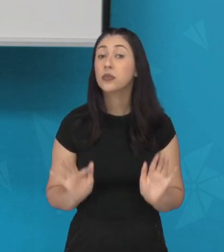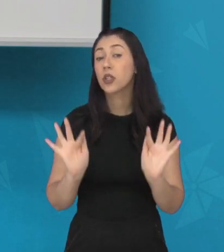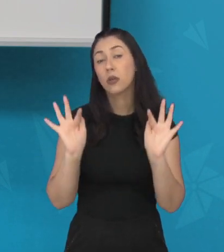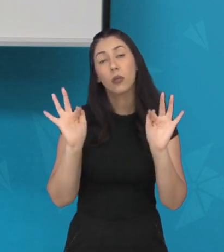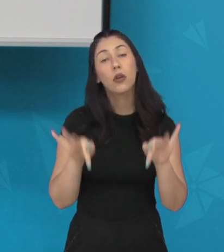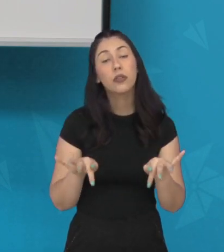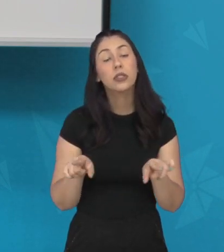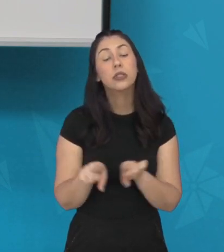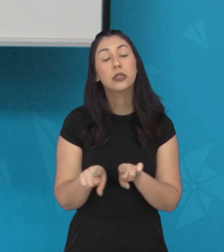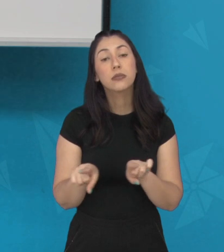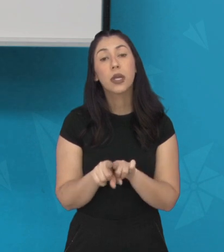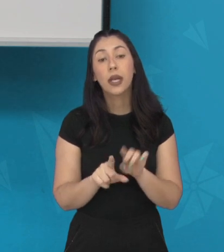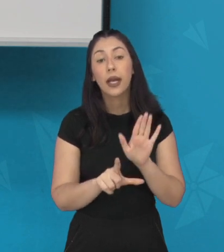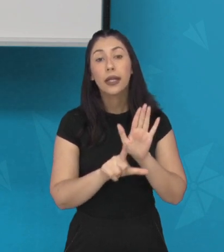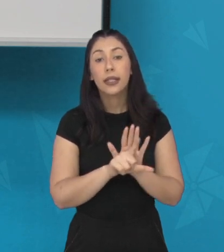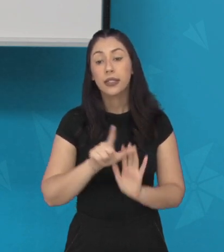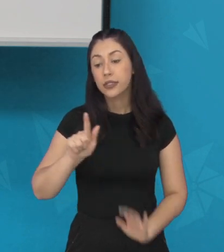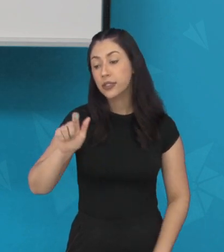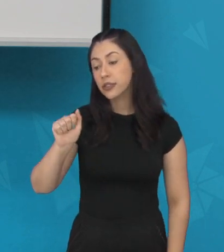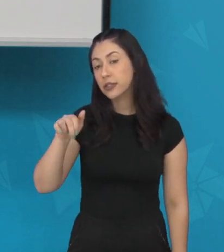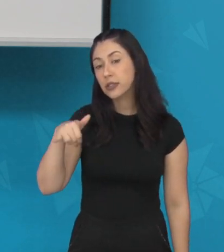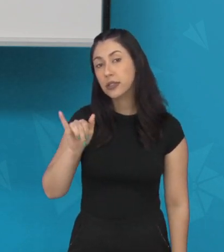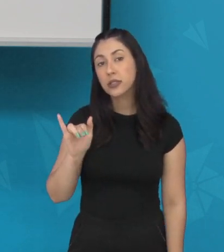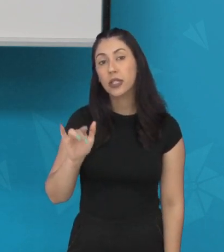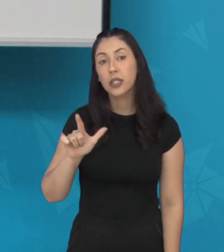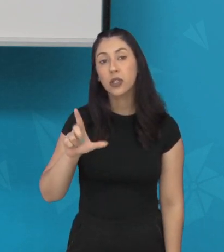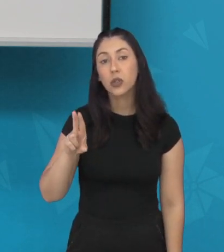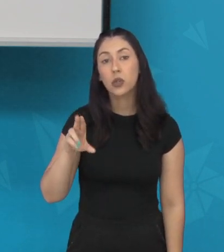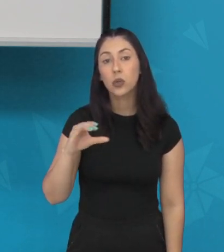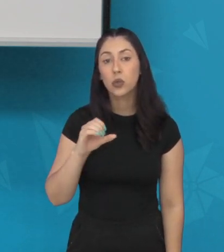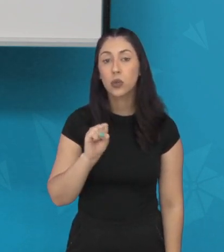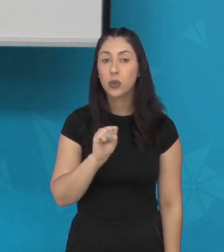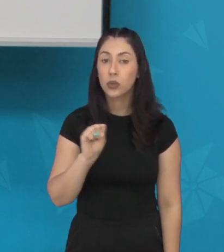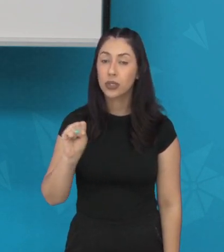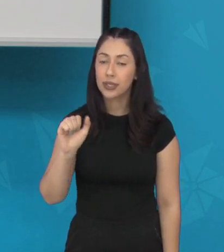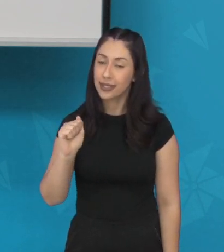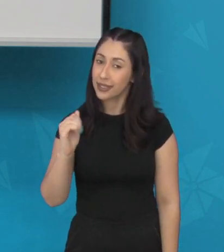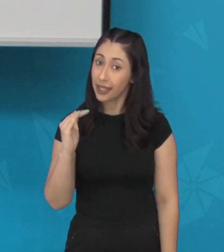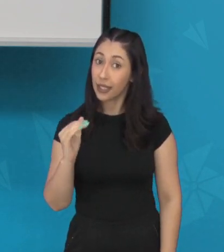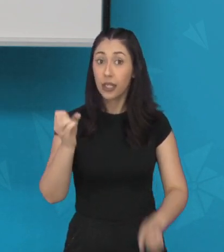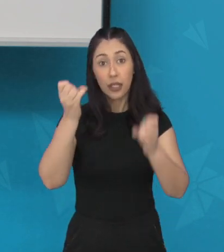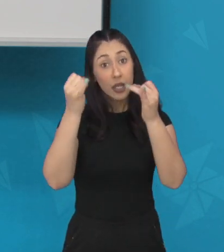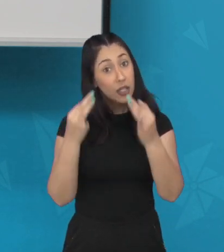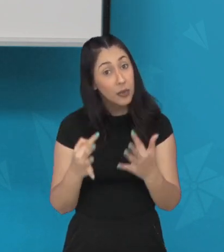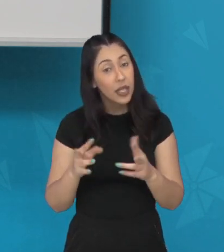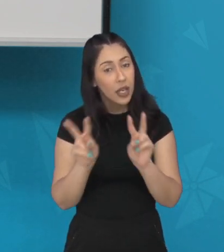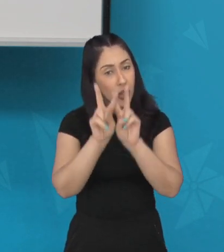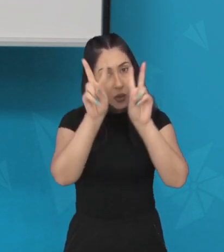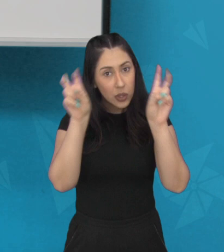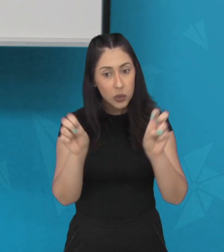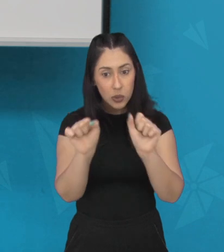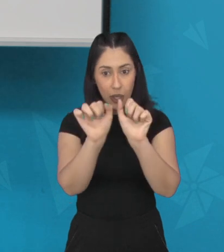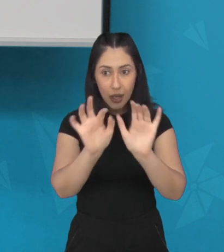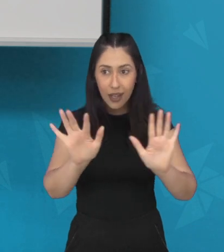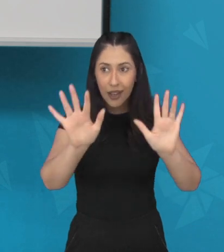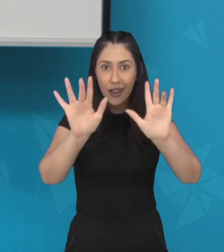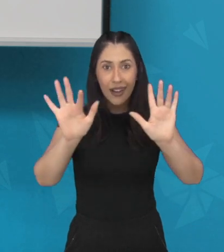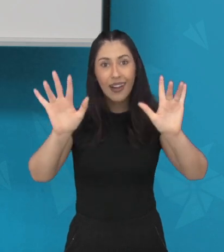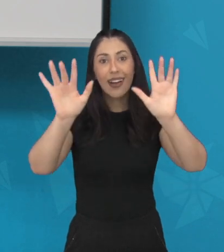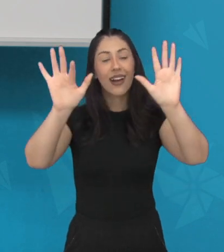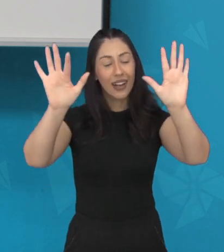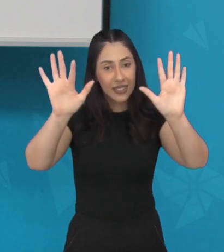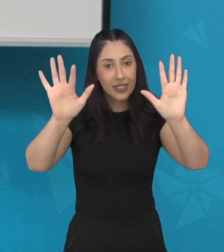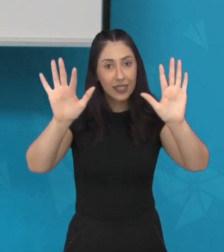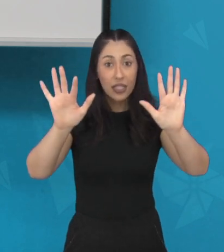bem? E por fim temos também a lei de Gay-Lussac, onde a gente está falando sobre, principalmente sobre gases, né?